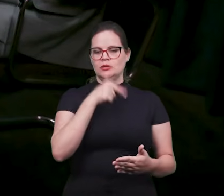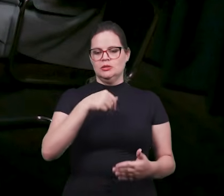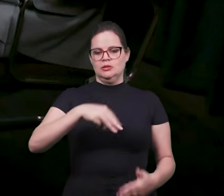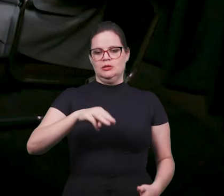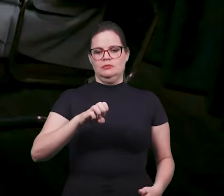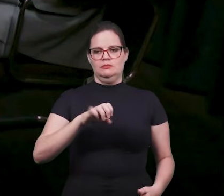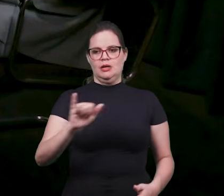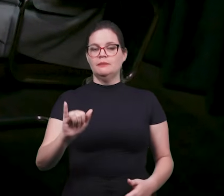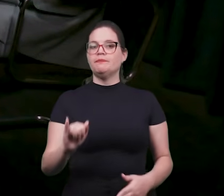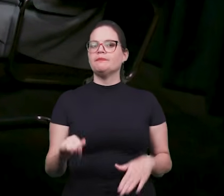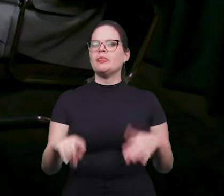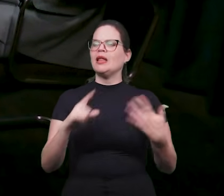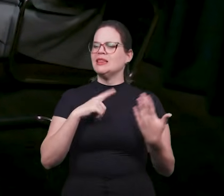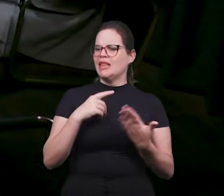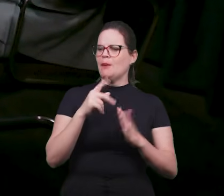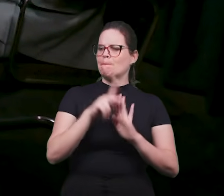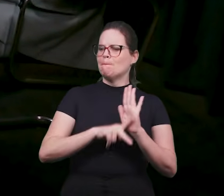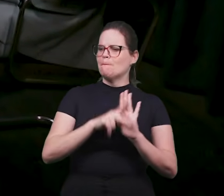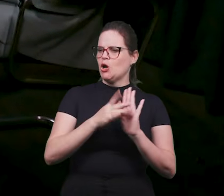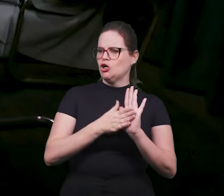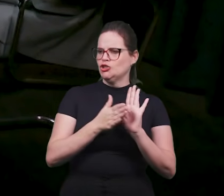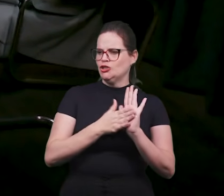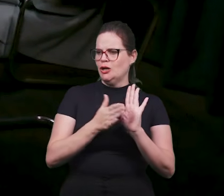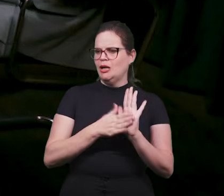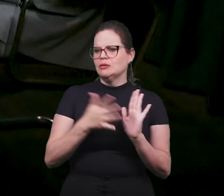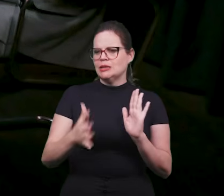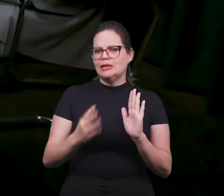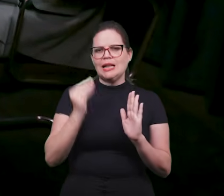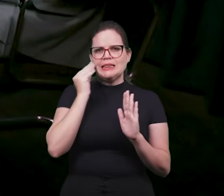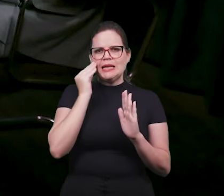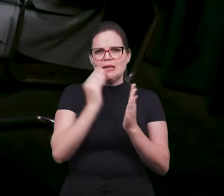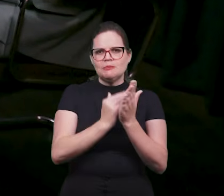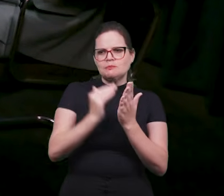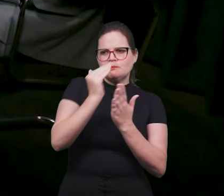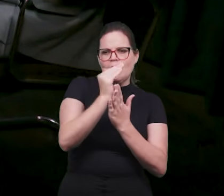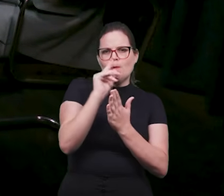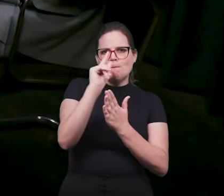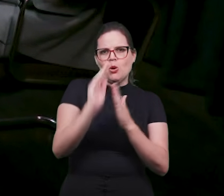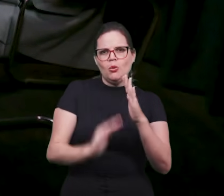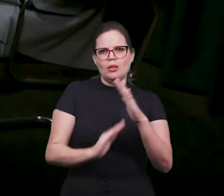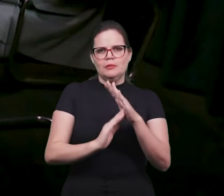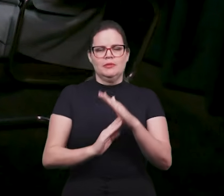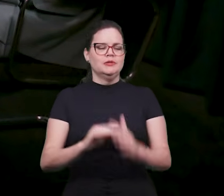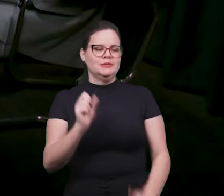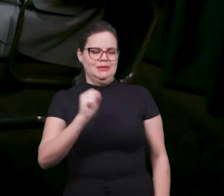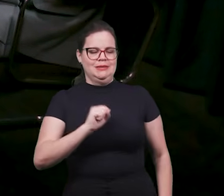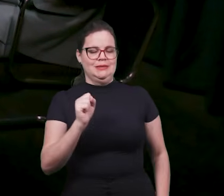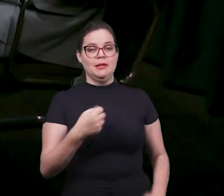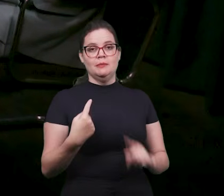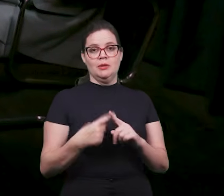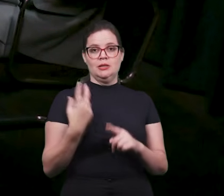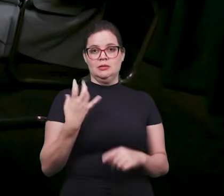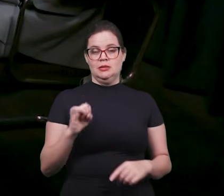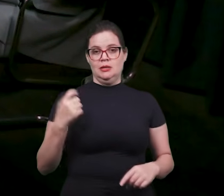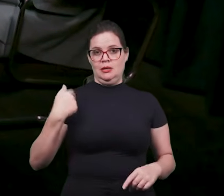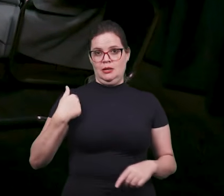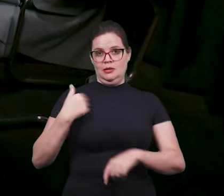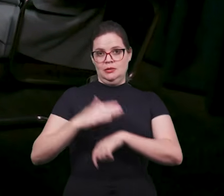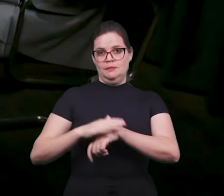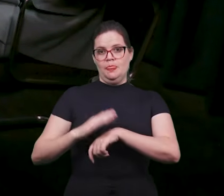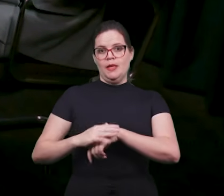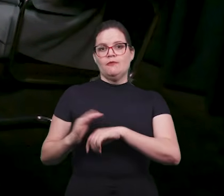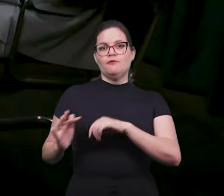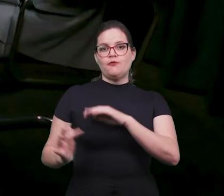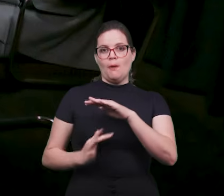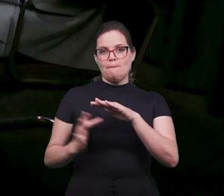lei que está se estudando aumentar esse limite, né? Esse limite, que justamente quando eu formalizo,